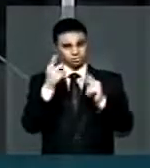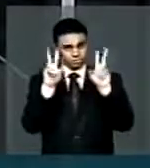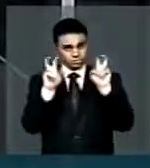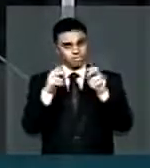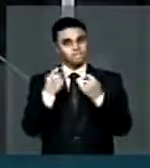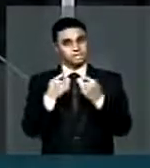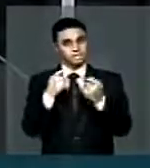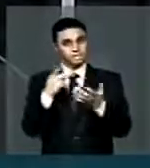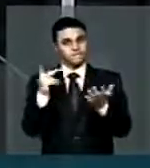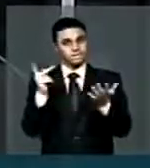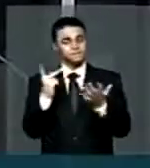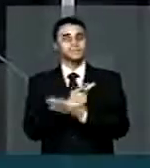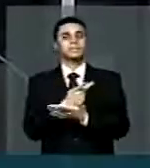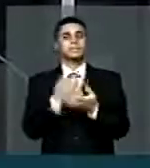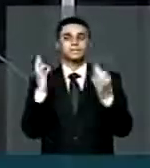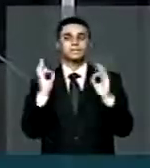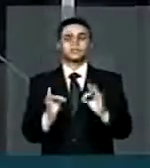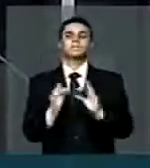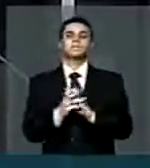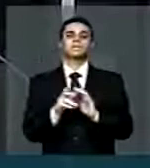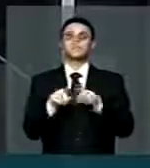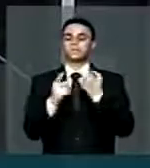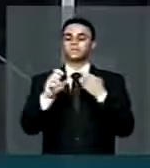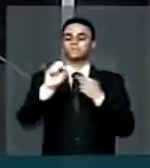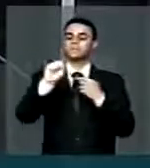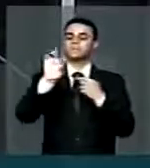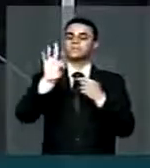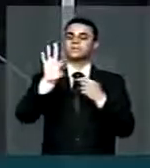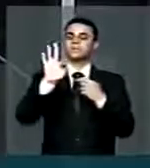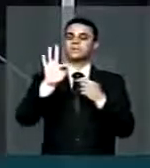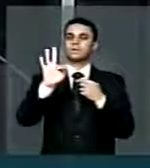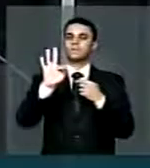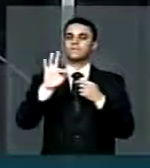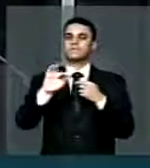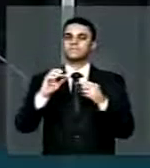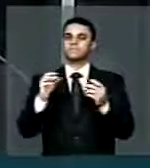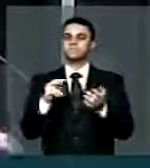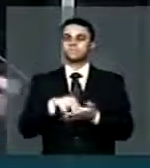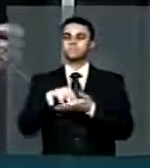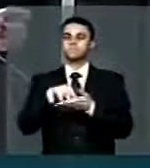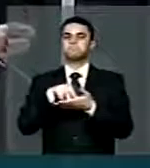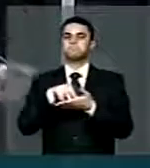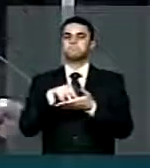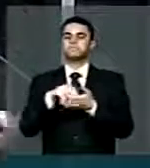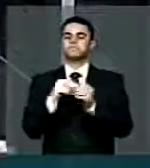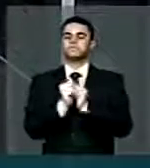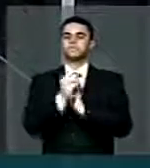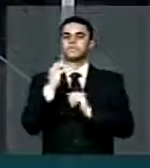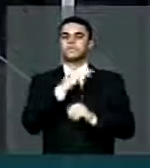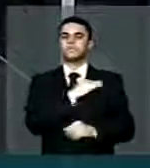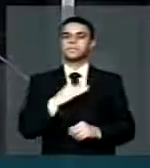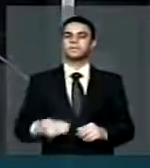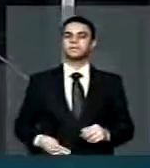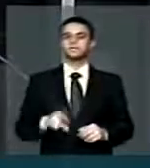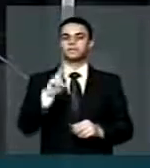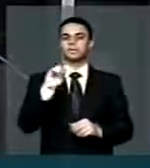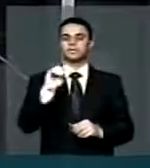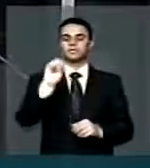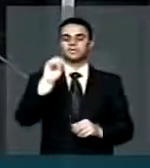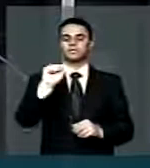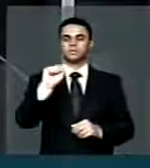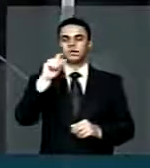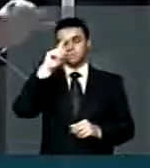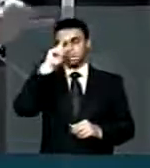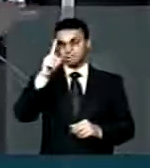intramuros. E o STF se posicionou, através da ministra Rosa Weber, determinando que seja instalada a